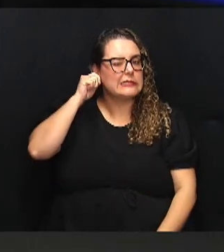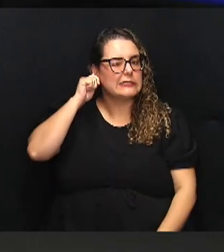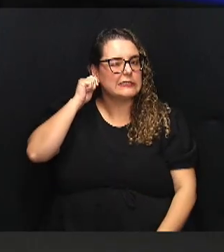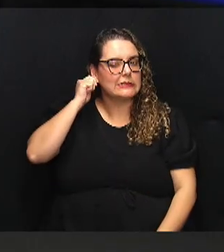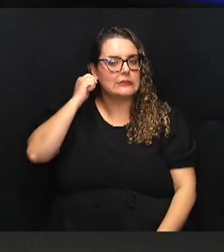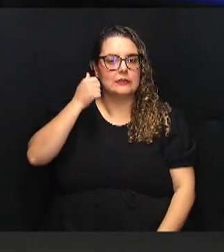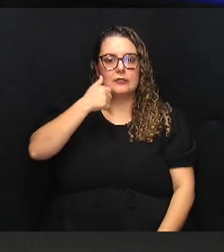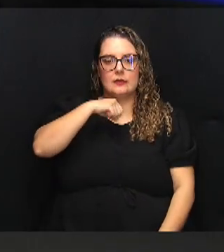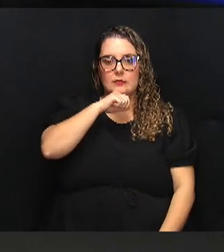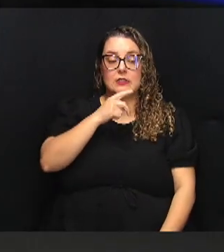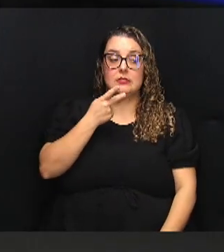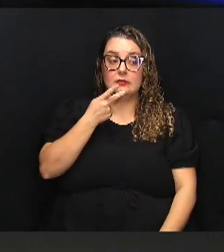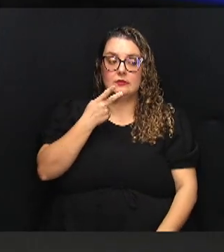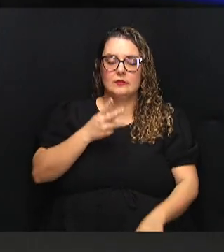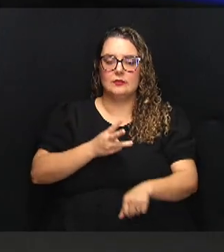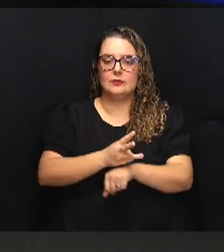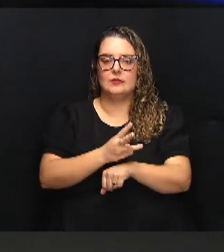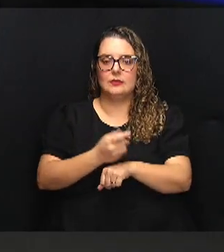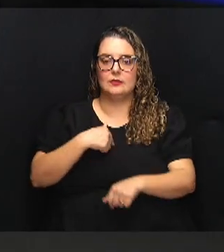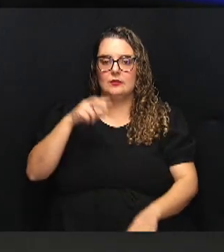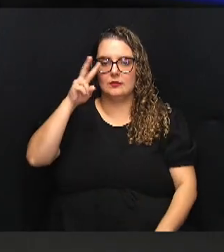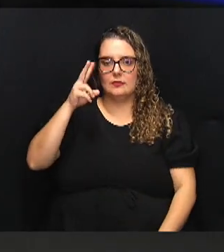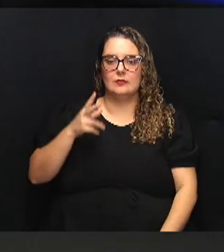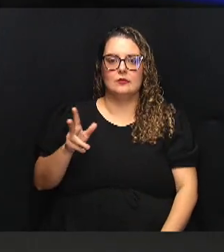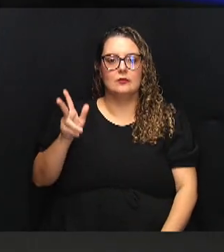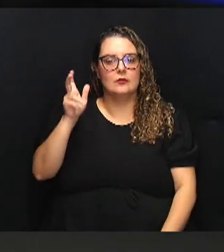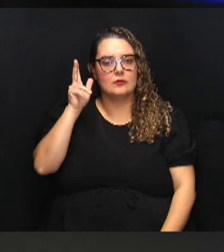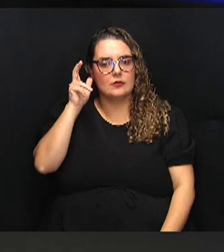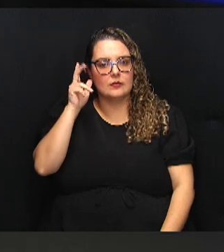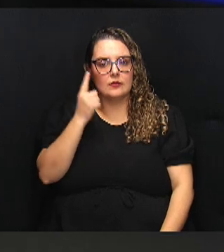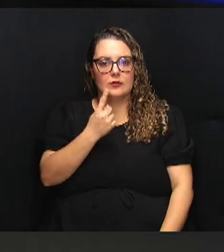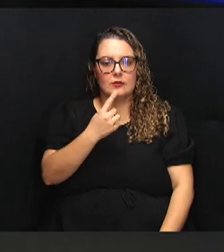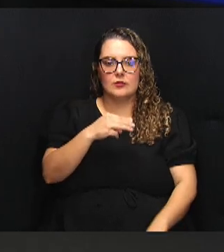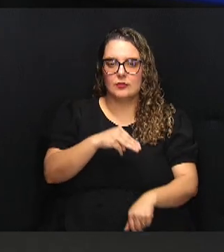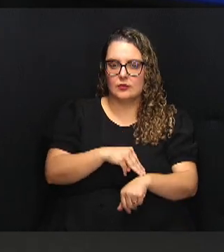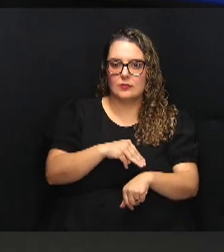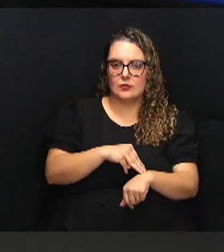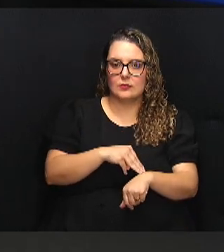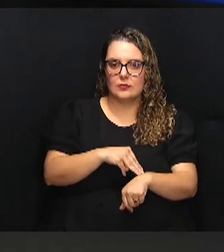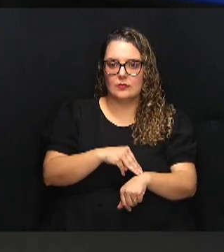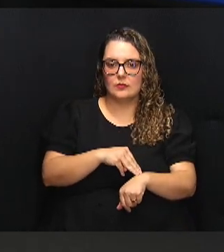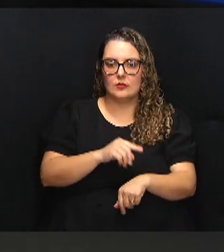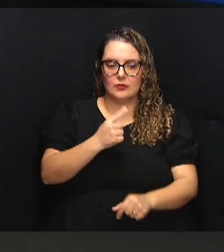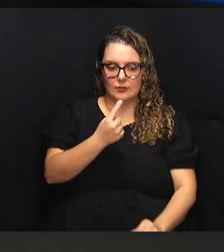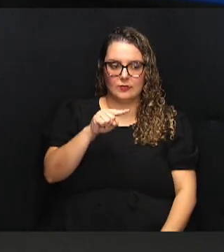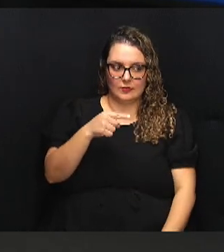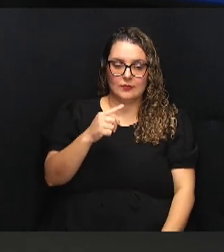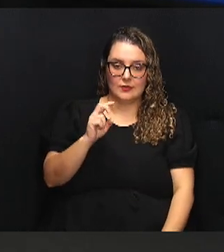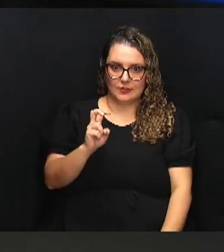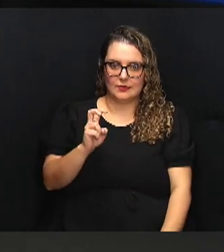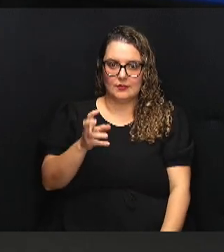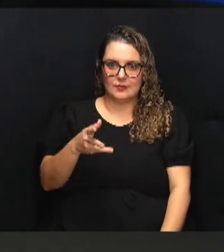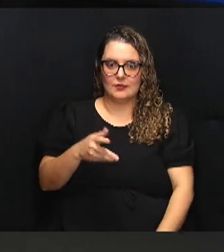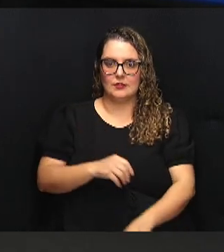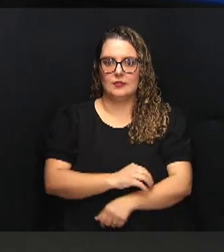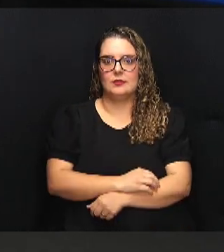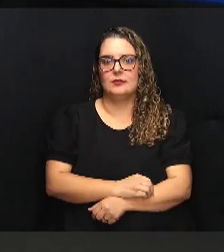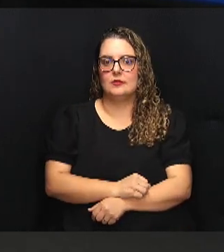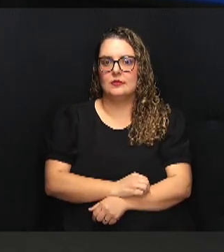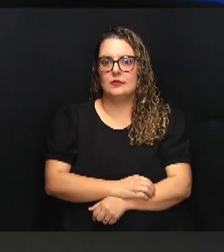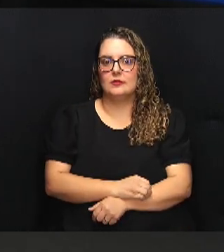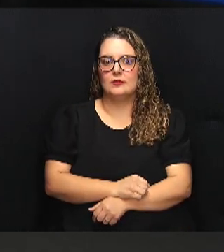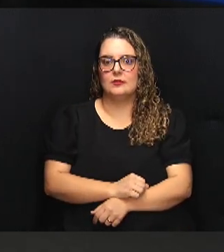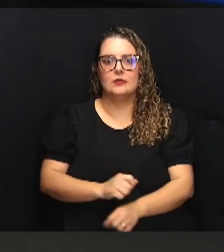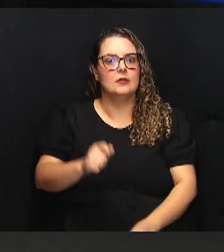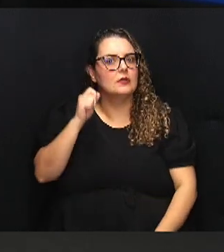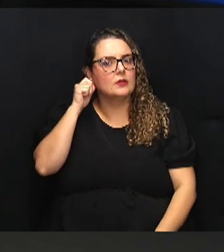mãe, você falou de WhatsApp e eu lembrei, eu estava escutando um áudio mais ou menos de 1 minuto no 1,5 na velocidade. E aí ela já me deu